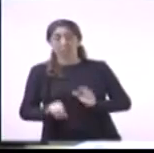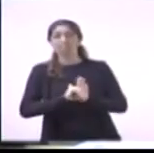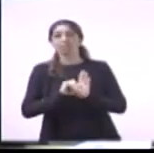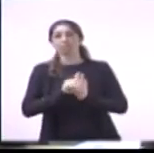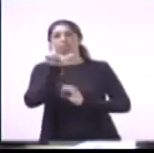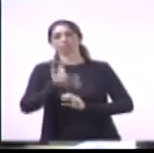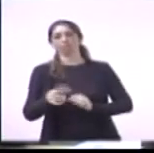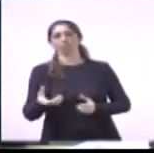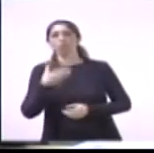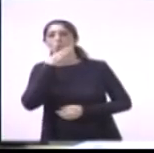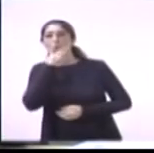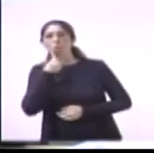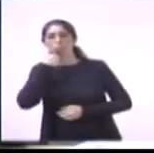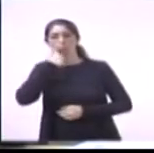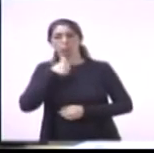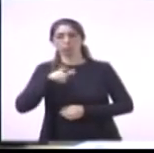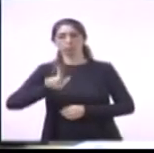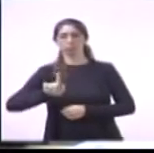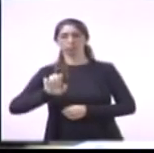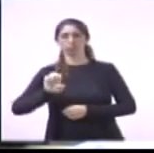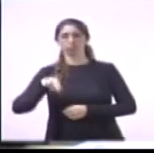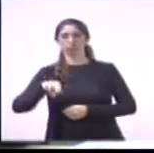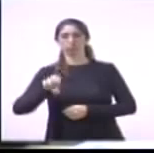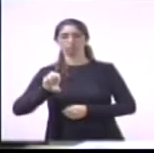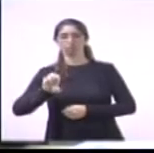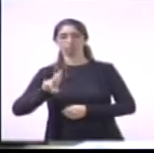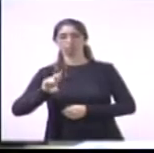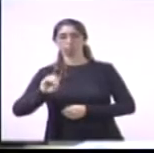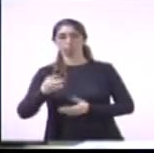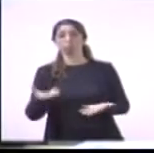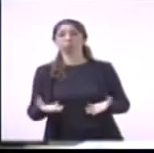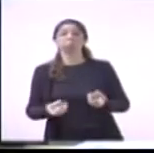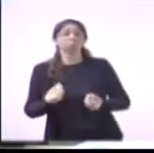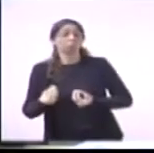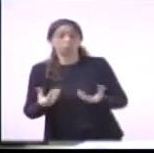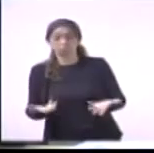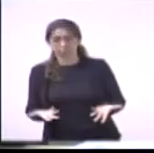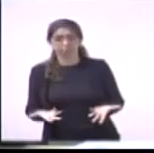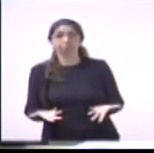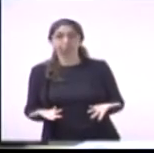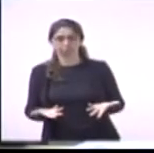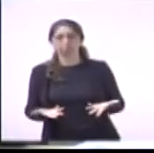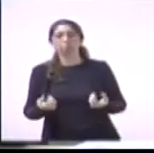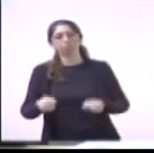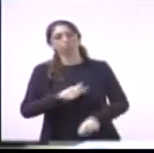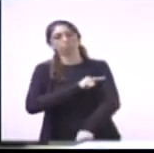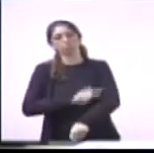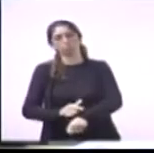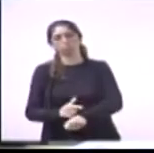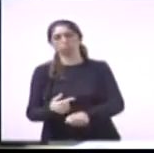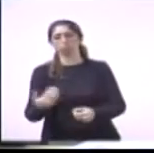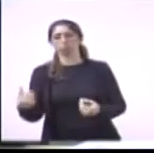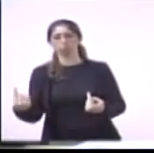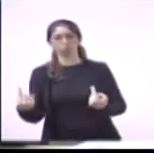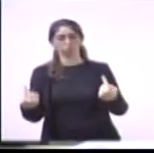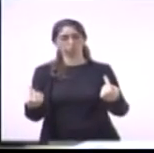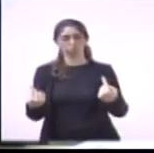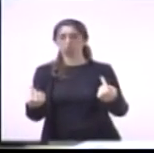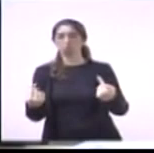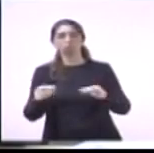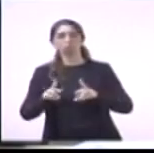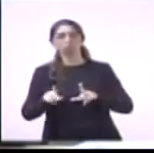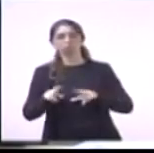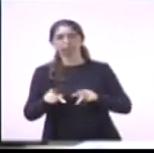pessoas, todos os segmentos, tenham a sua identidade e, assim, devam ser respeitadas. E o aspecto